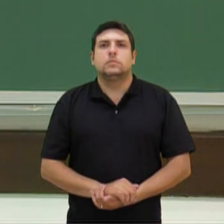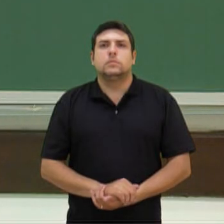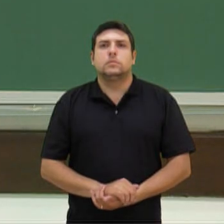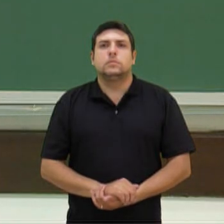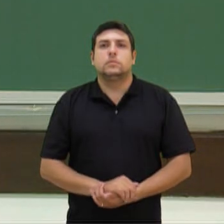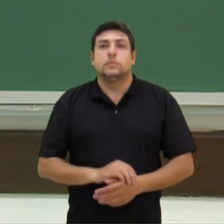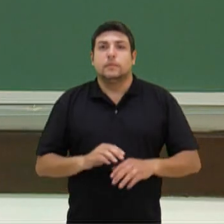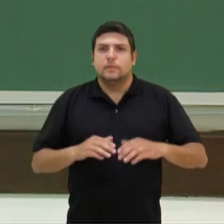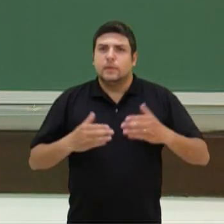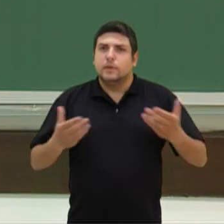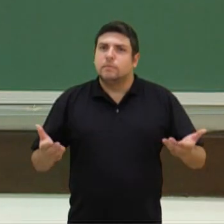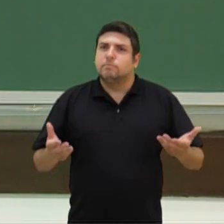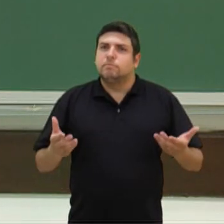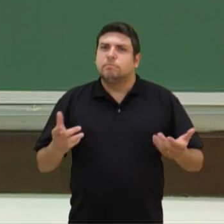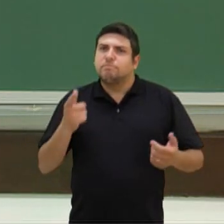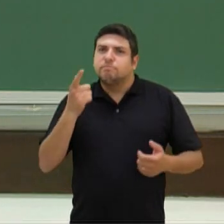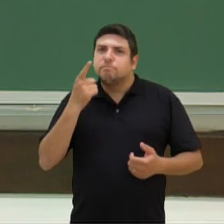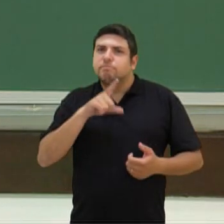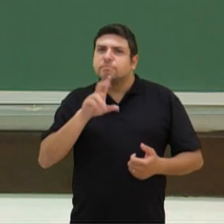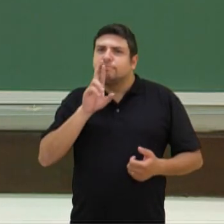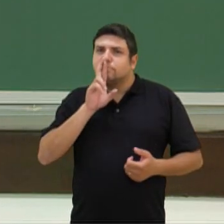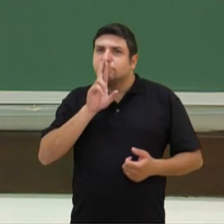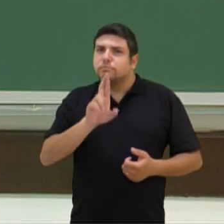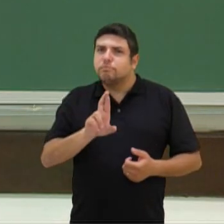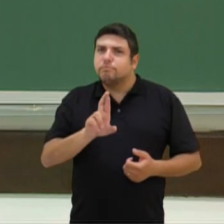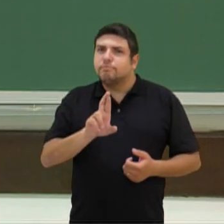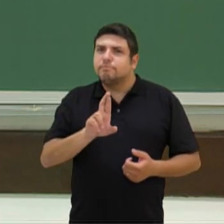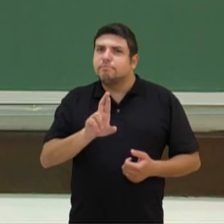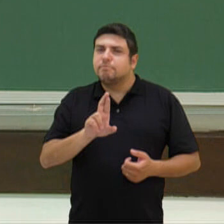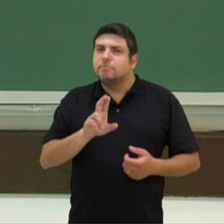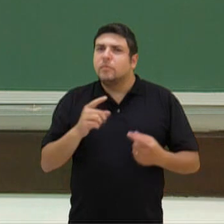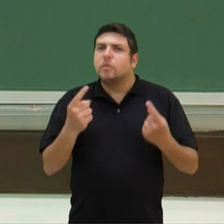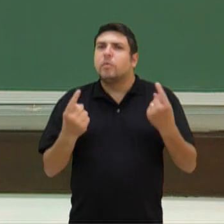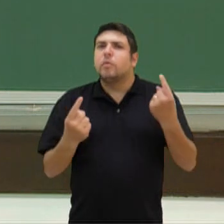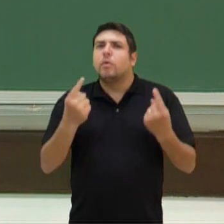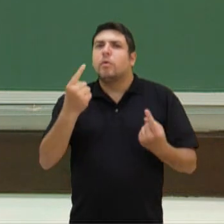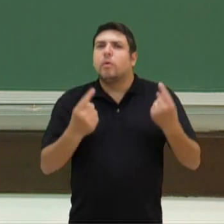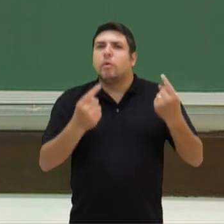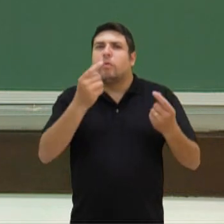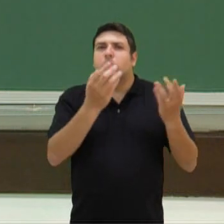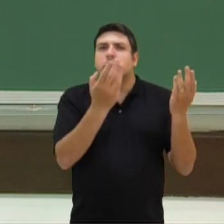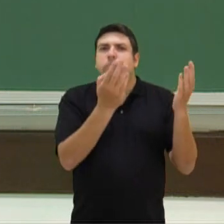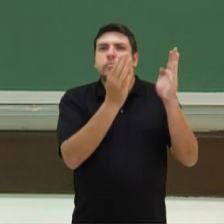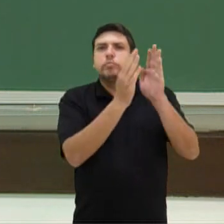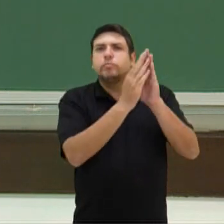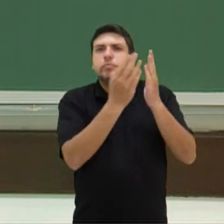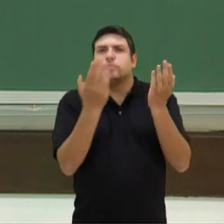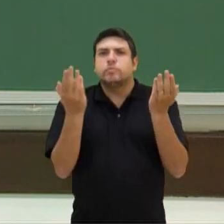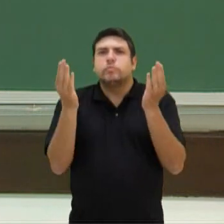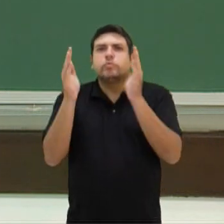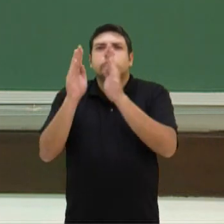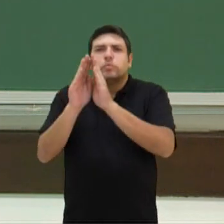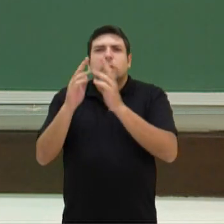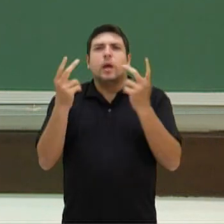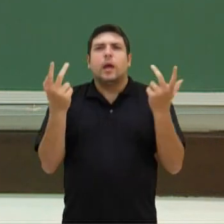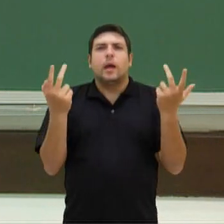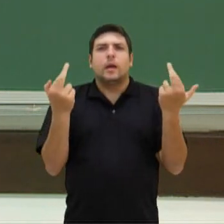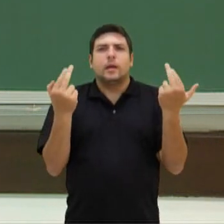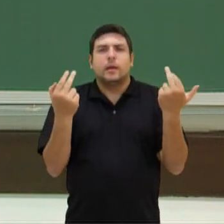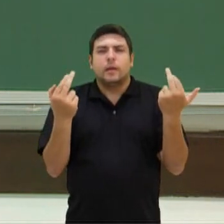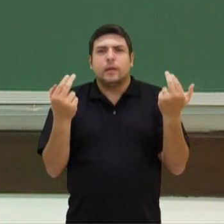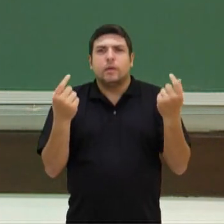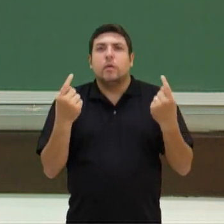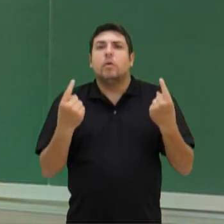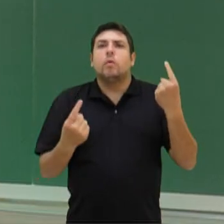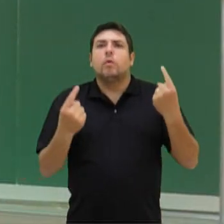E então, conseguiram identificar quais dessas imagens possui eixo de simetria? Qual dessas imagens você pode